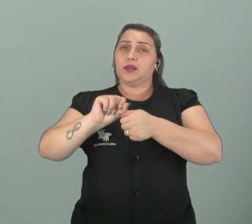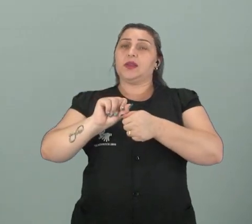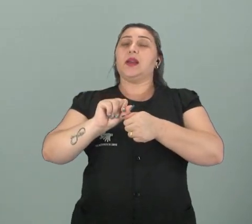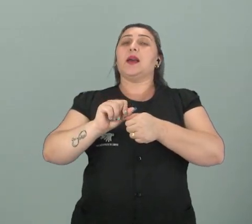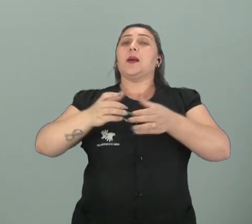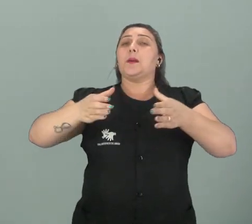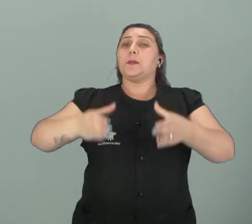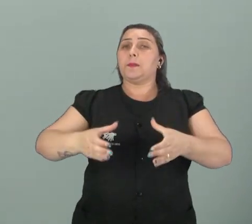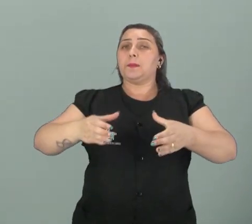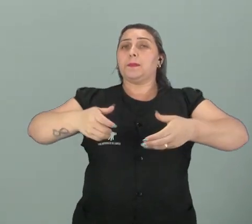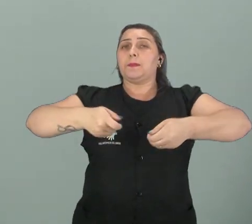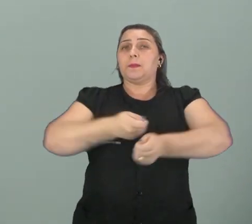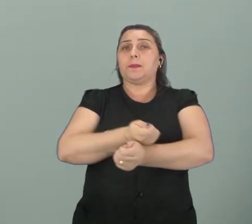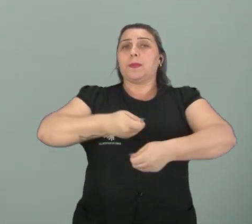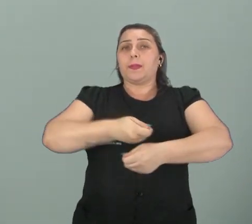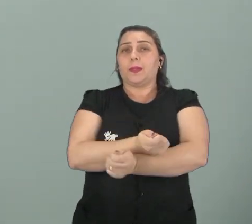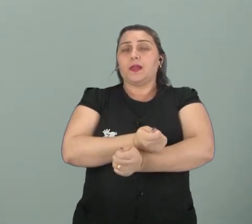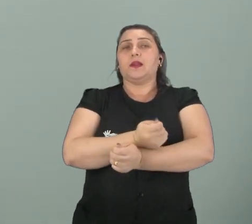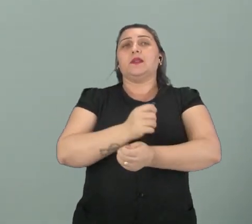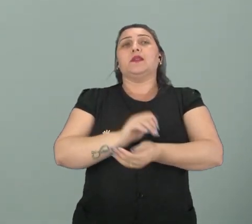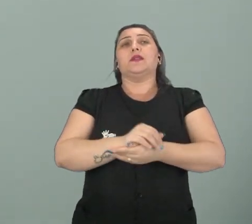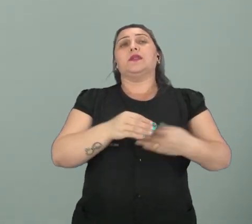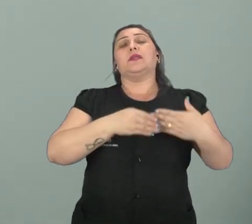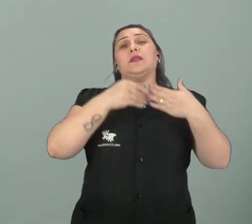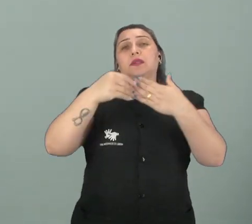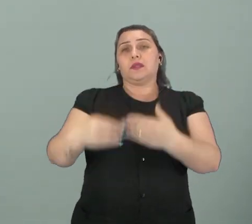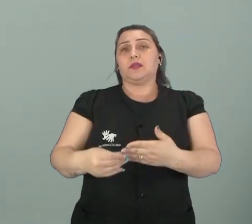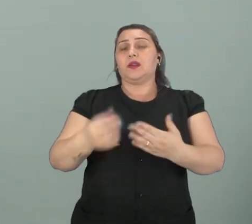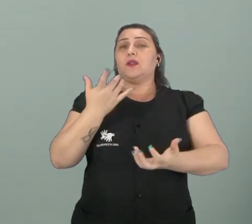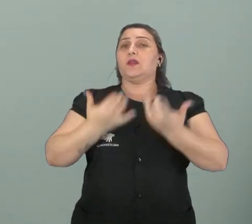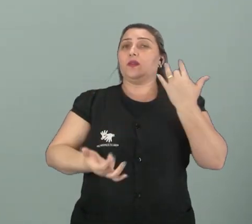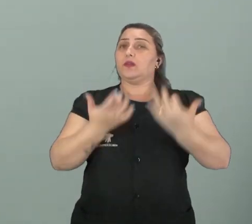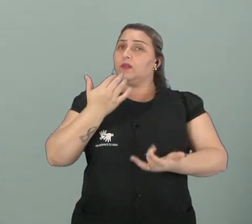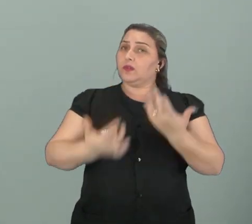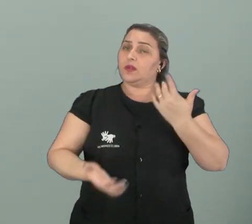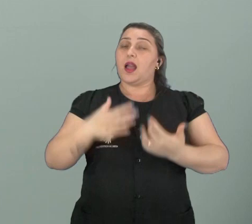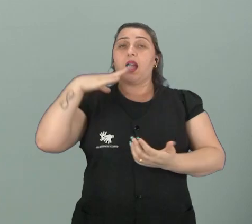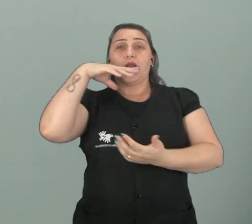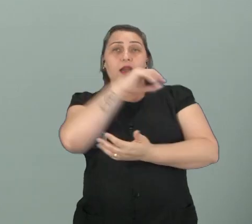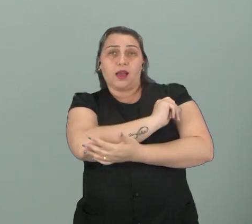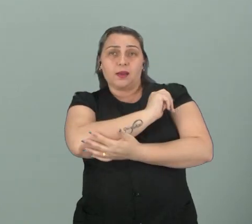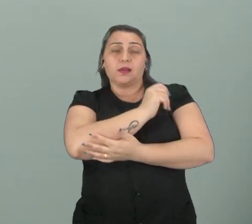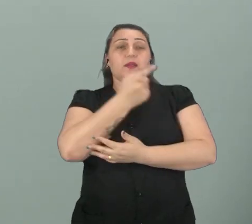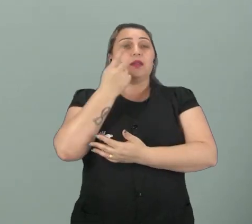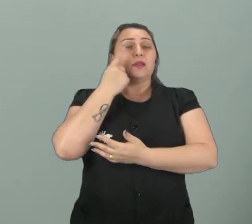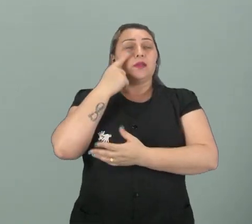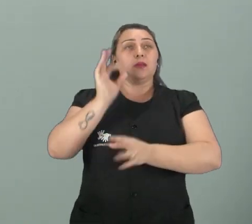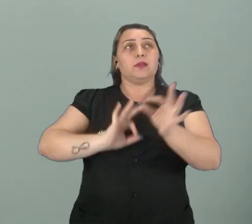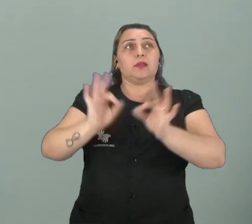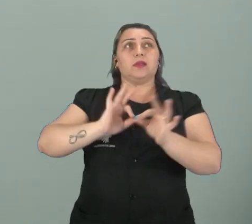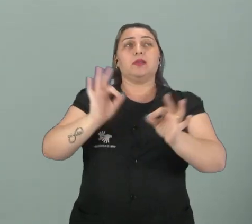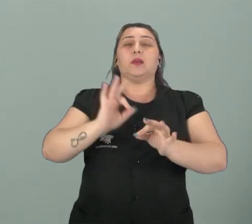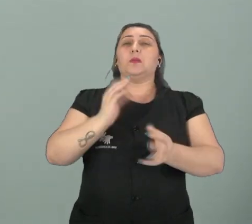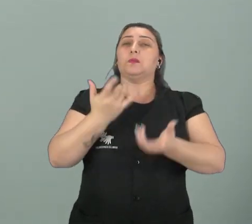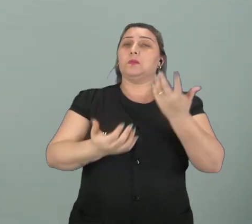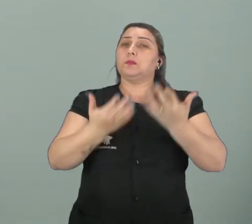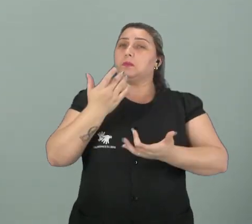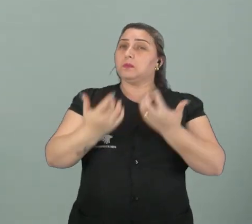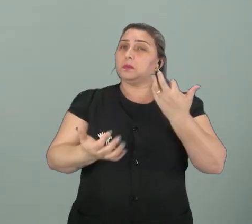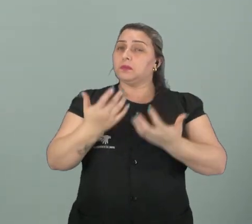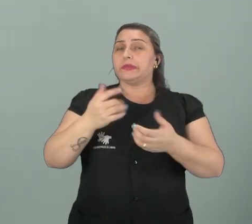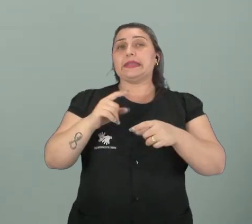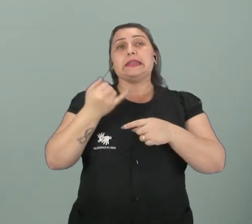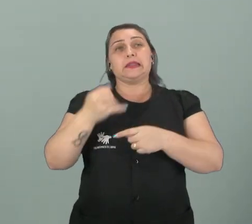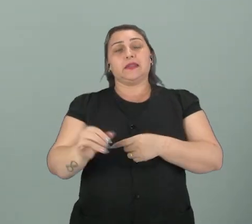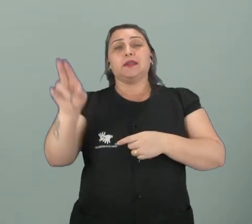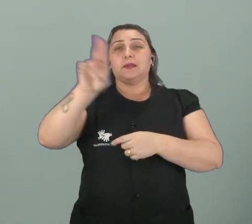panelas, porque se você pegar uma panela de alumínio e levar ao fogo, se você não ficar atento, rapidamente o que você está preparando pode ser queimado. E